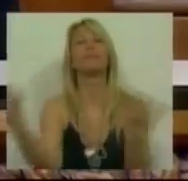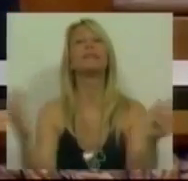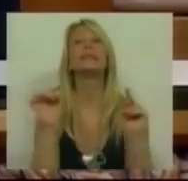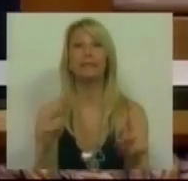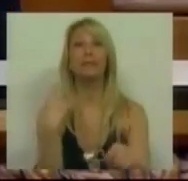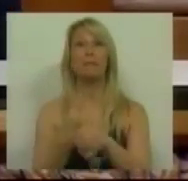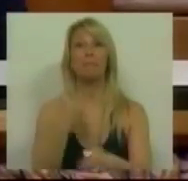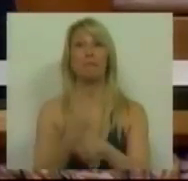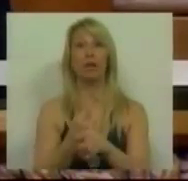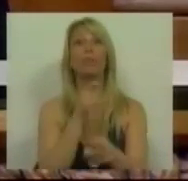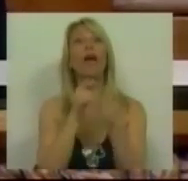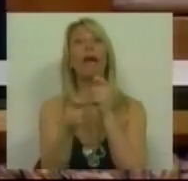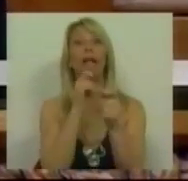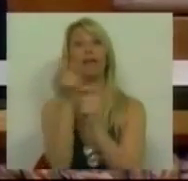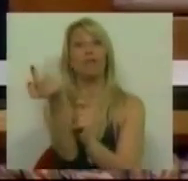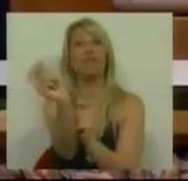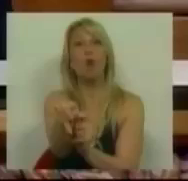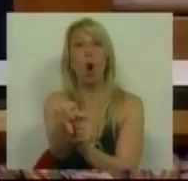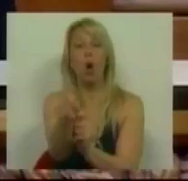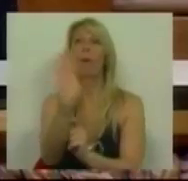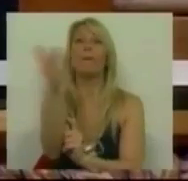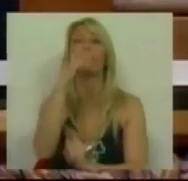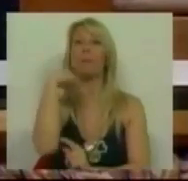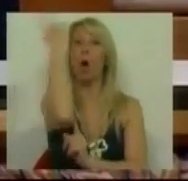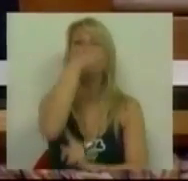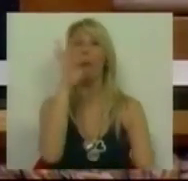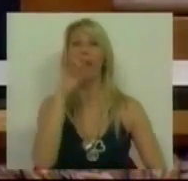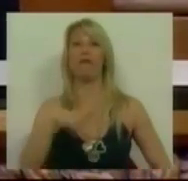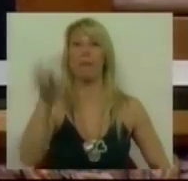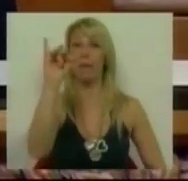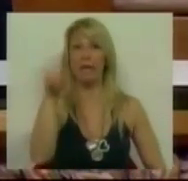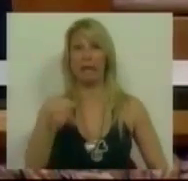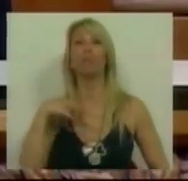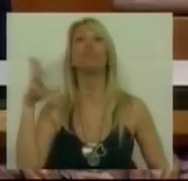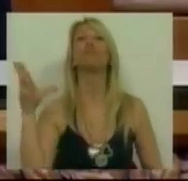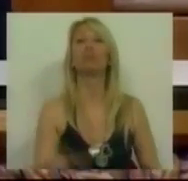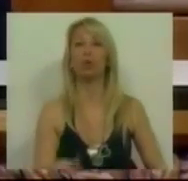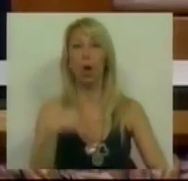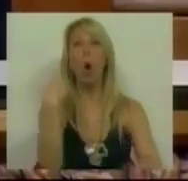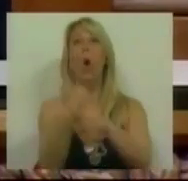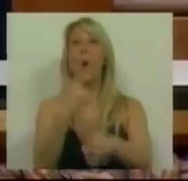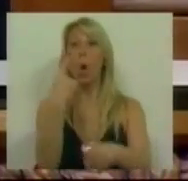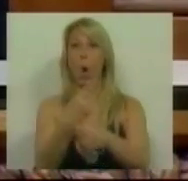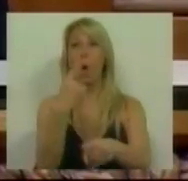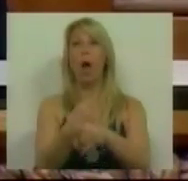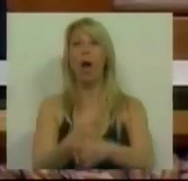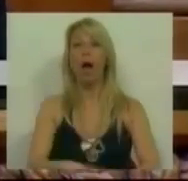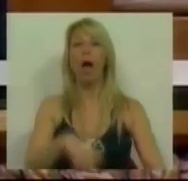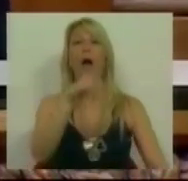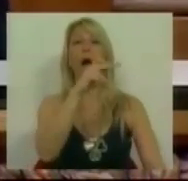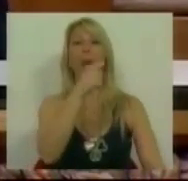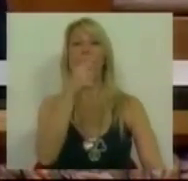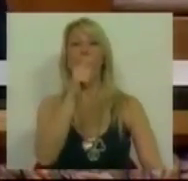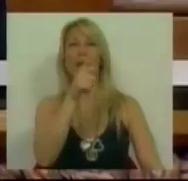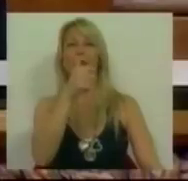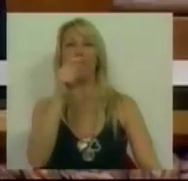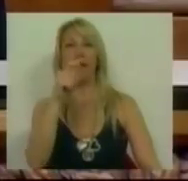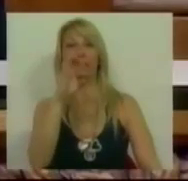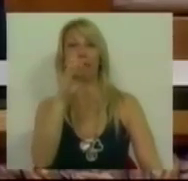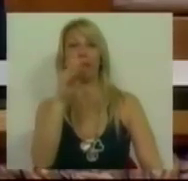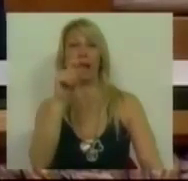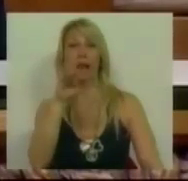apareceu a entrevista do principal rosto do FMI em Portugal, o mesmo Abebe Selassie, que defendeu